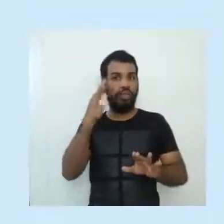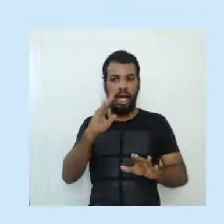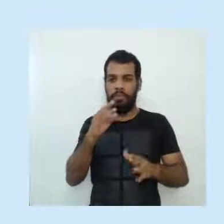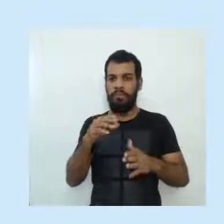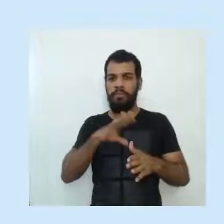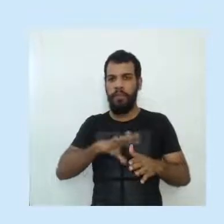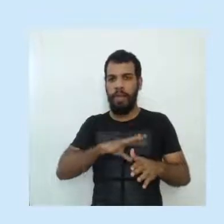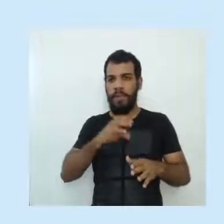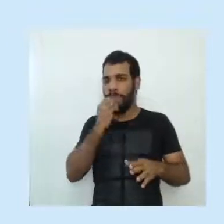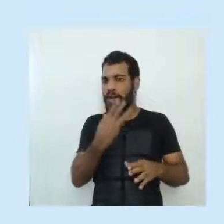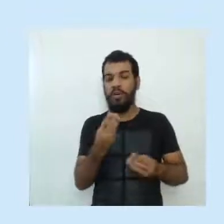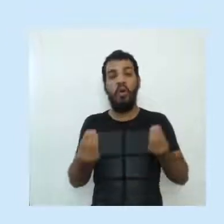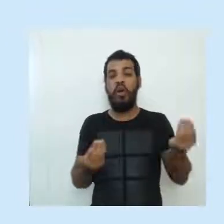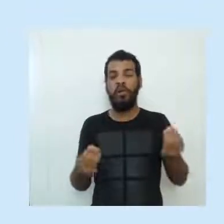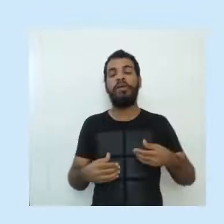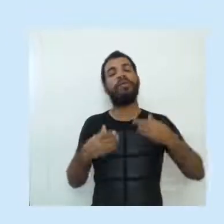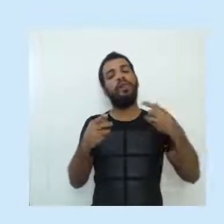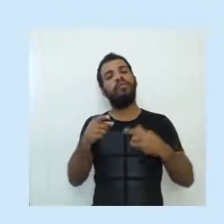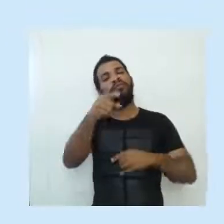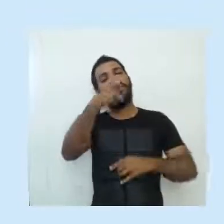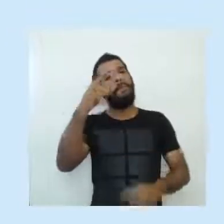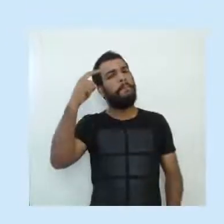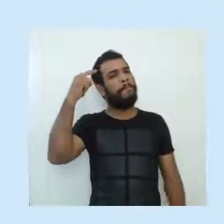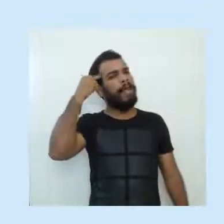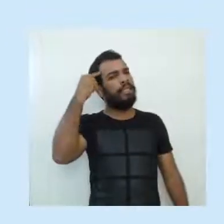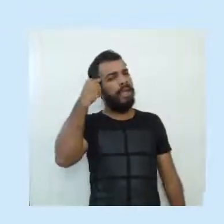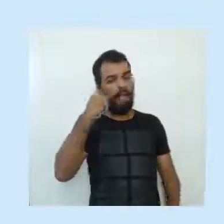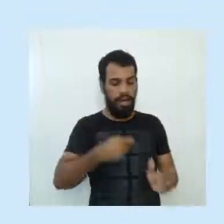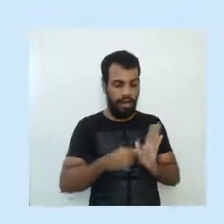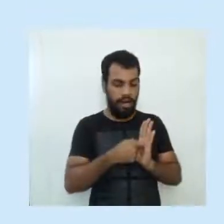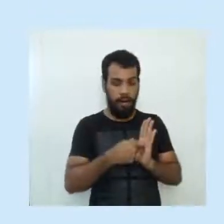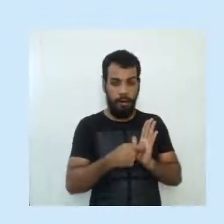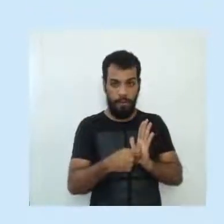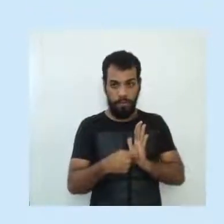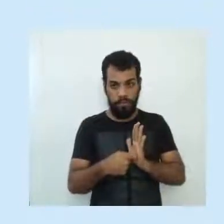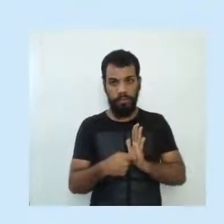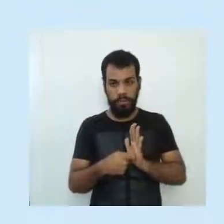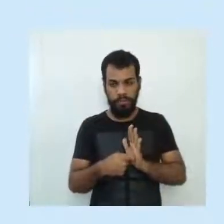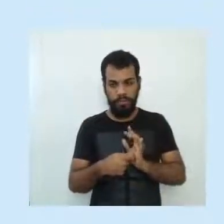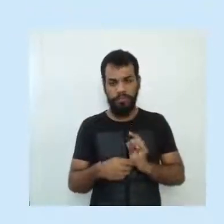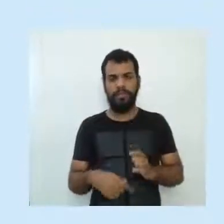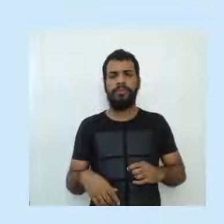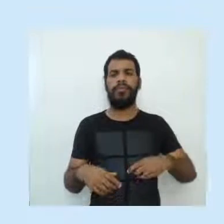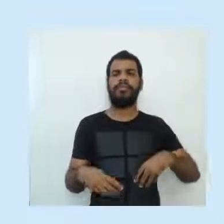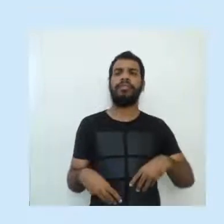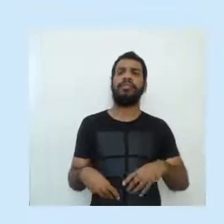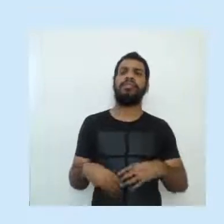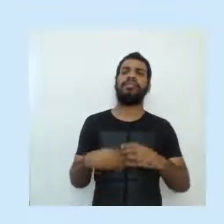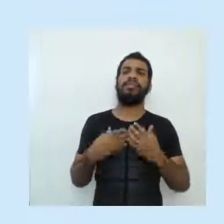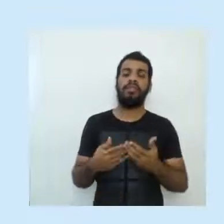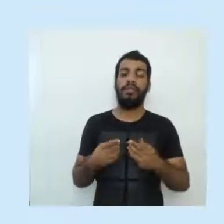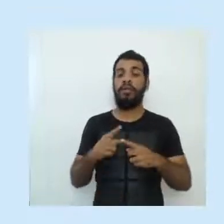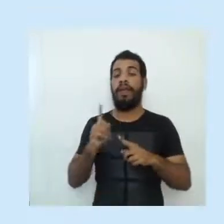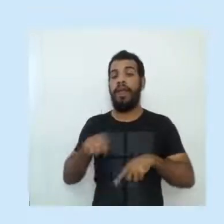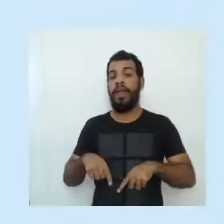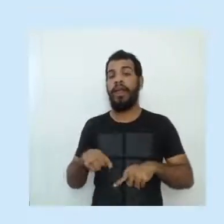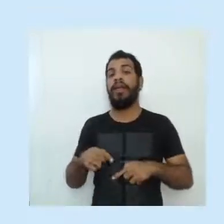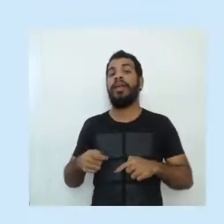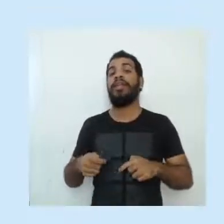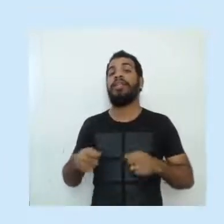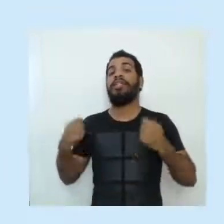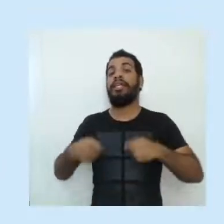complicado, né? Então, vocês têm que pensar a escrita, o estudo da norma ortográfica como a necessidade de